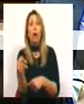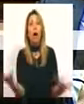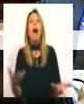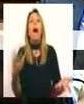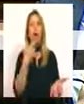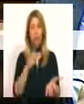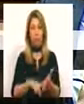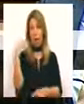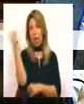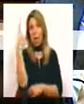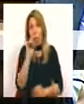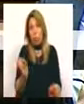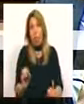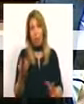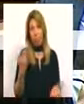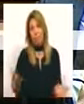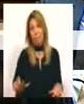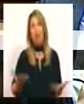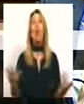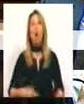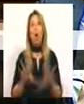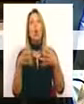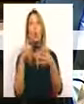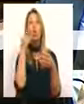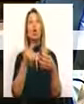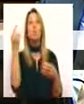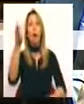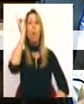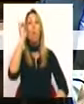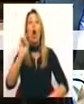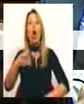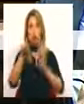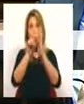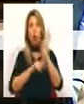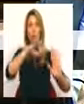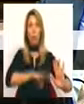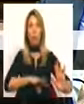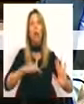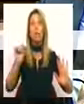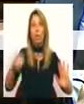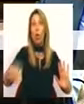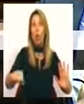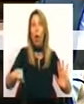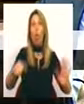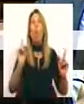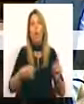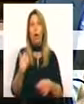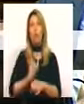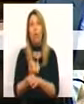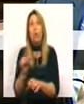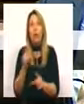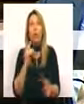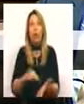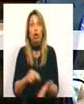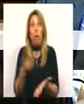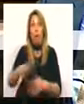helicópteros ainda. O que é que vão fazer a Força Especial de Bombeiros? Vai ter um estatuto profissional ou não? Qual é a missão que se espera deles? Se